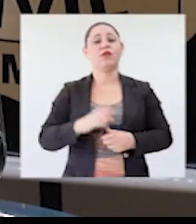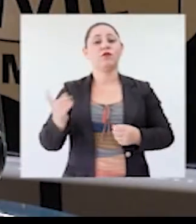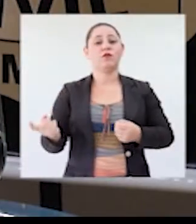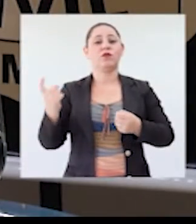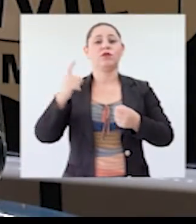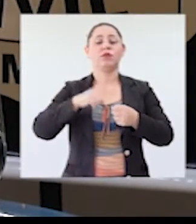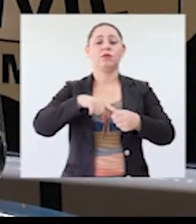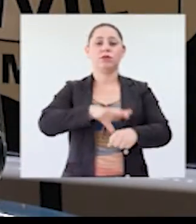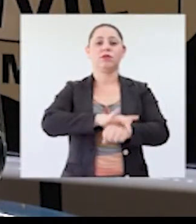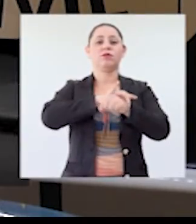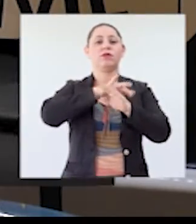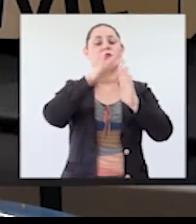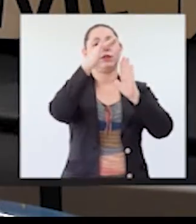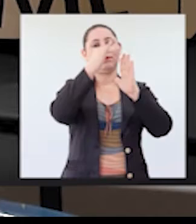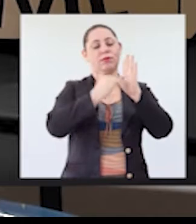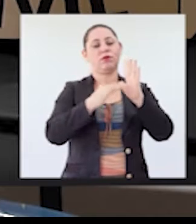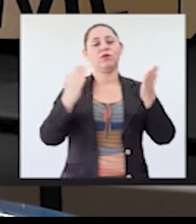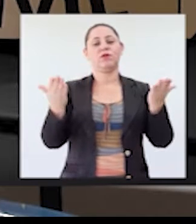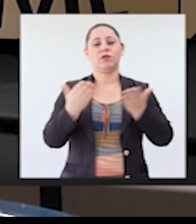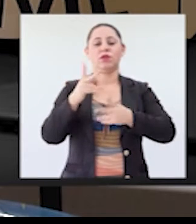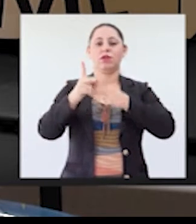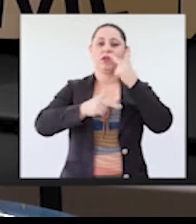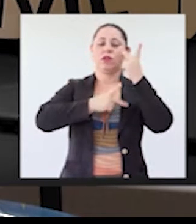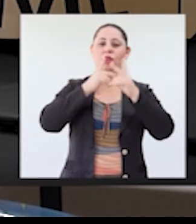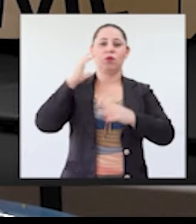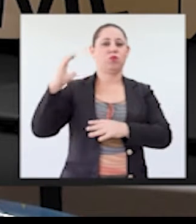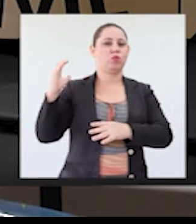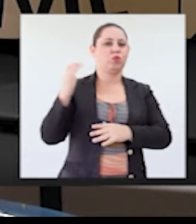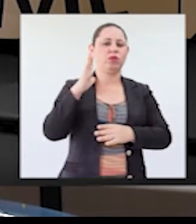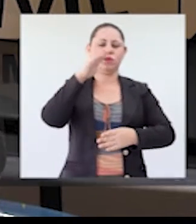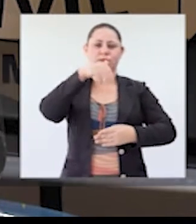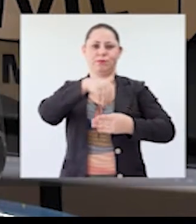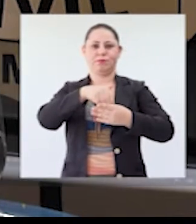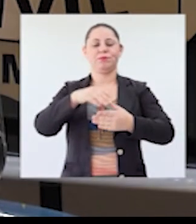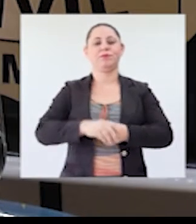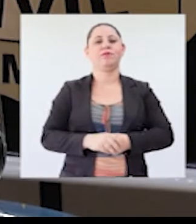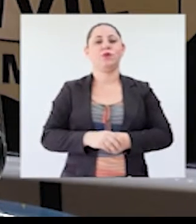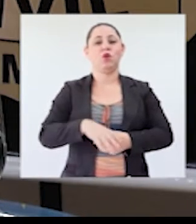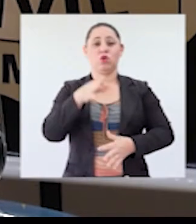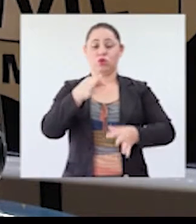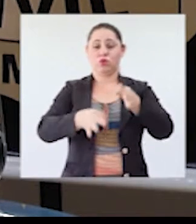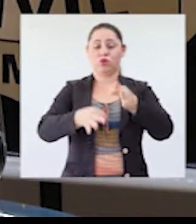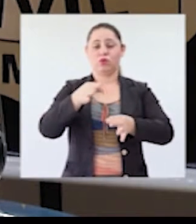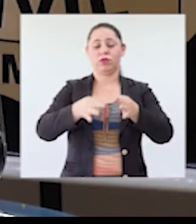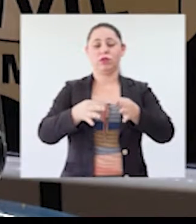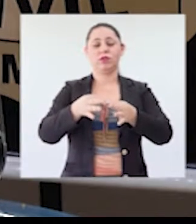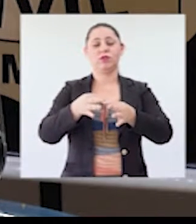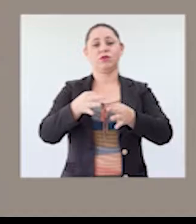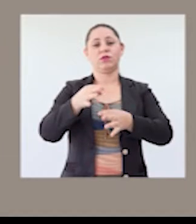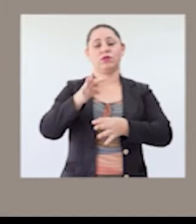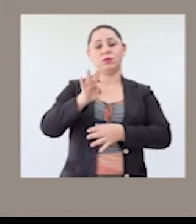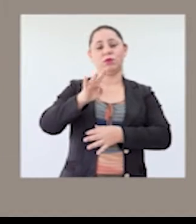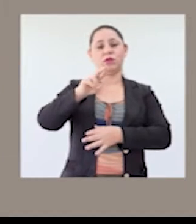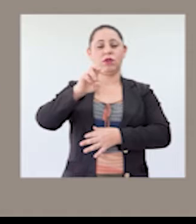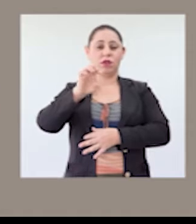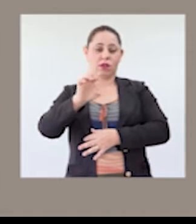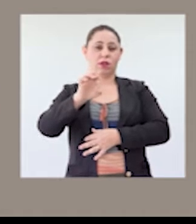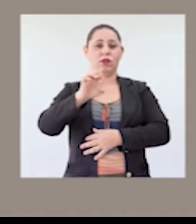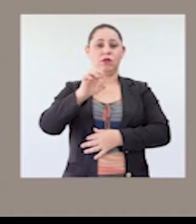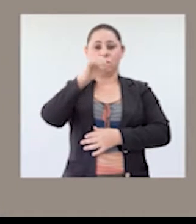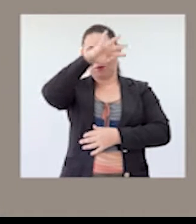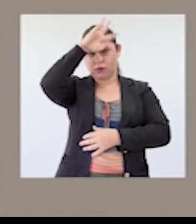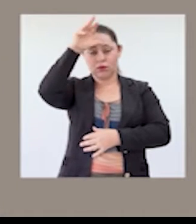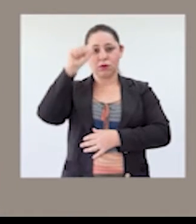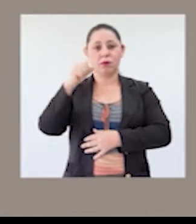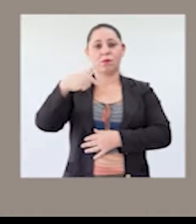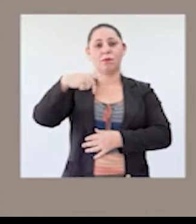De volta com Segurança em Pauta e hoje falando sobre crimes eleitorais, com o juiz do Tribunal Regional Eleitoral de Mato Grosso do